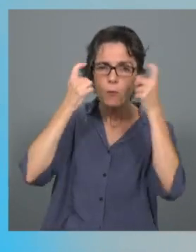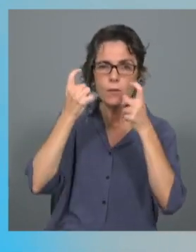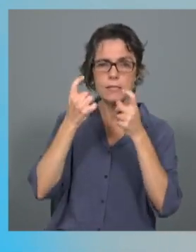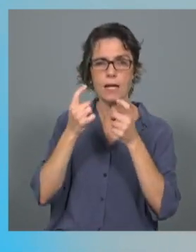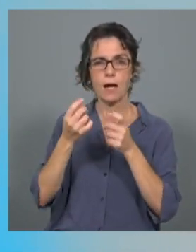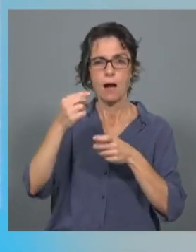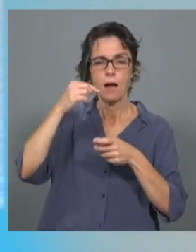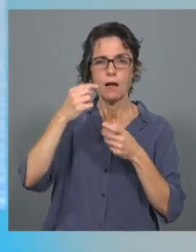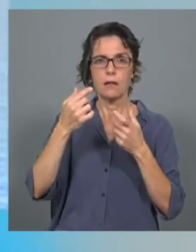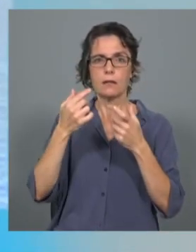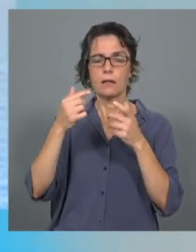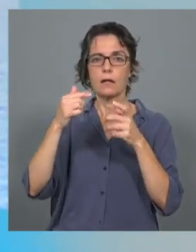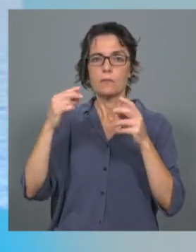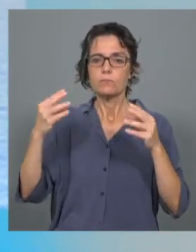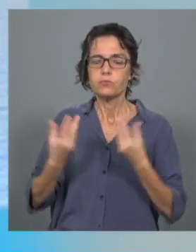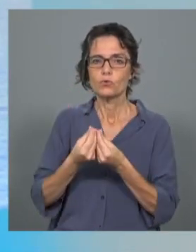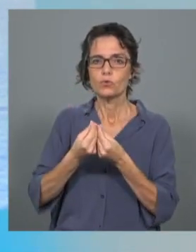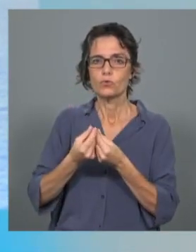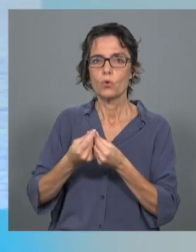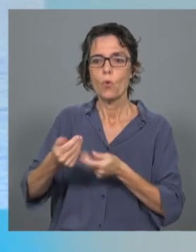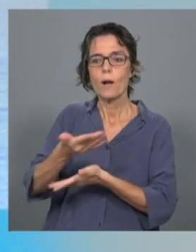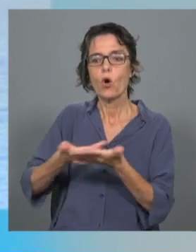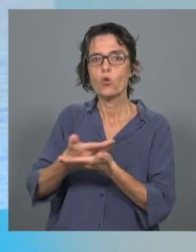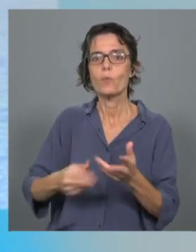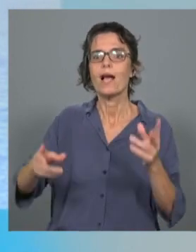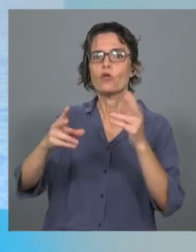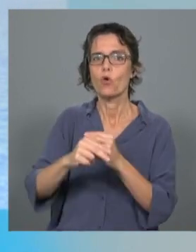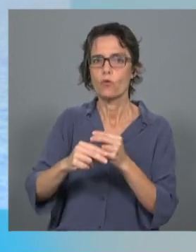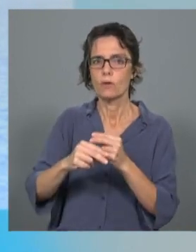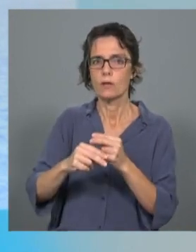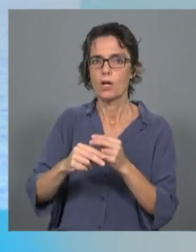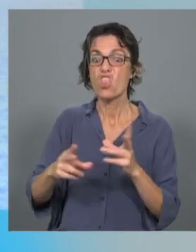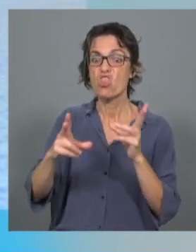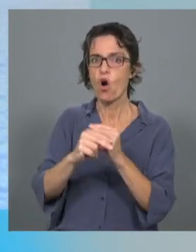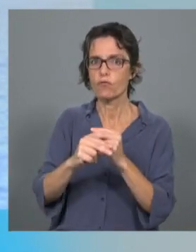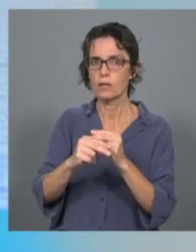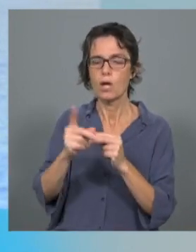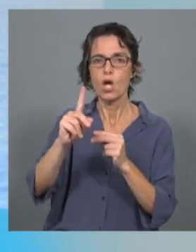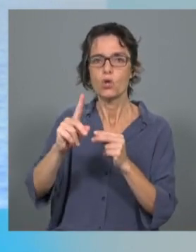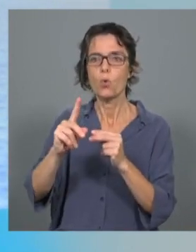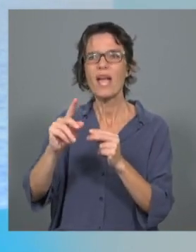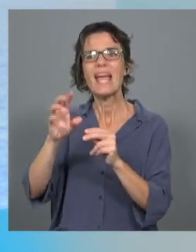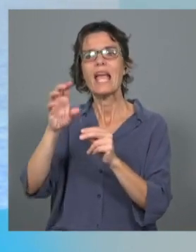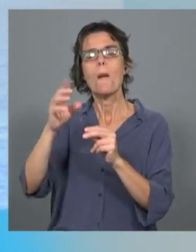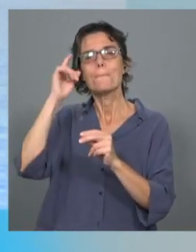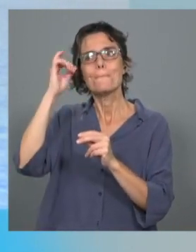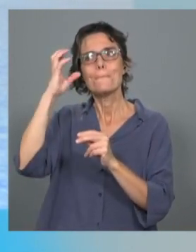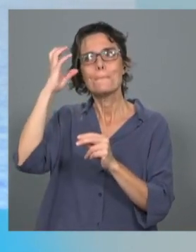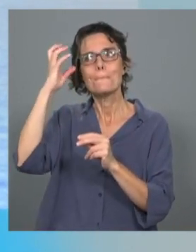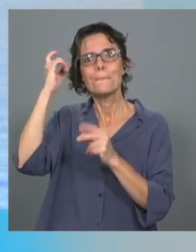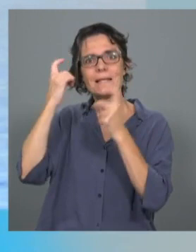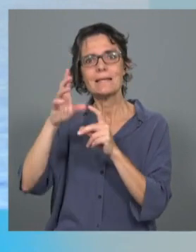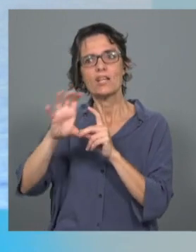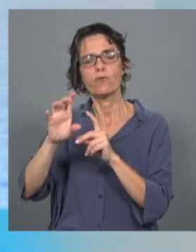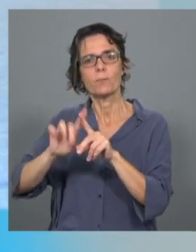Assis, para pensar uma nova economia. Não é pensar diferentemente os mesmos modelos económicos, é realidades novas, diferentes.